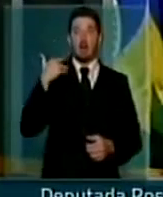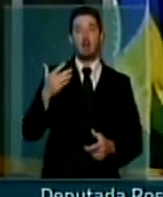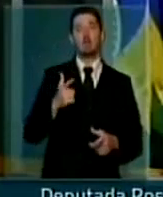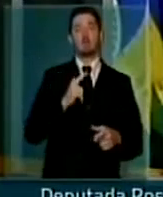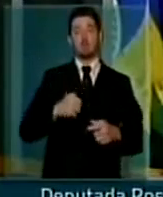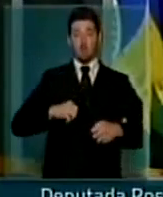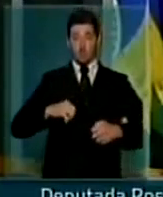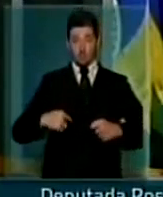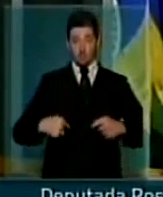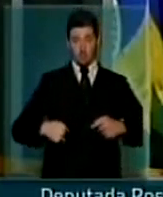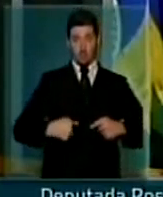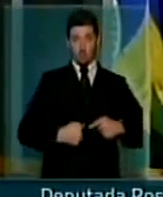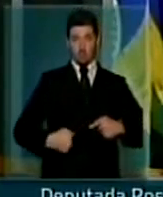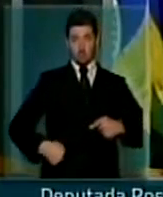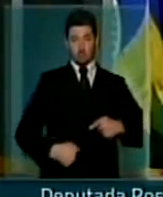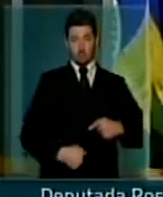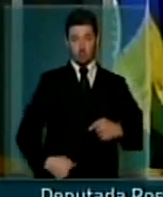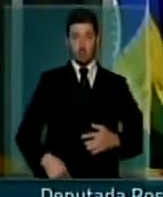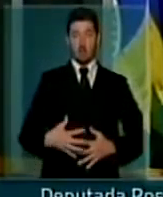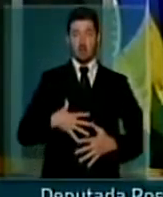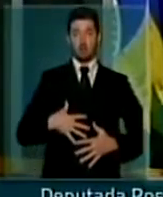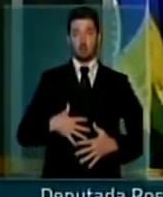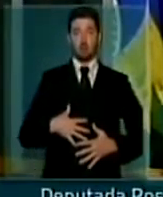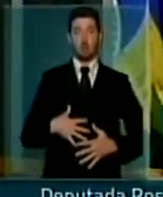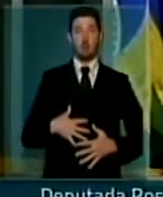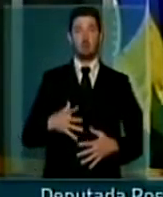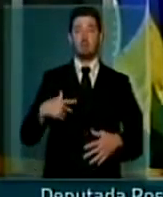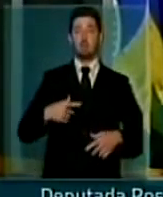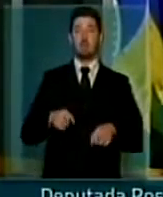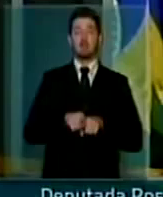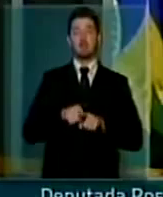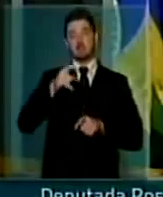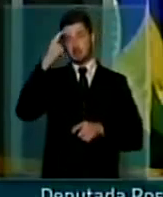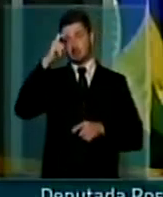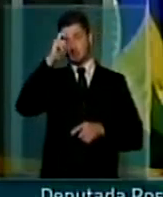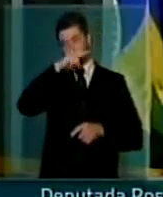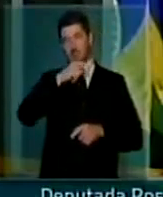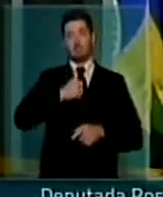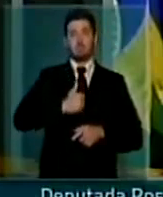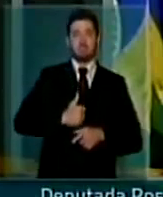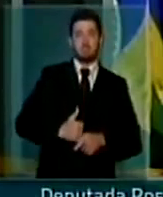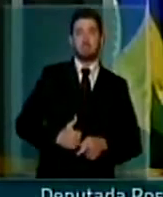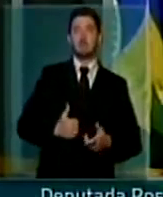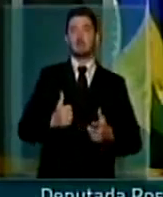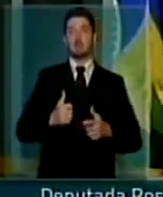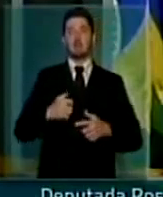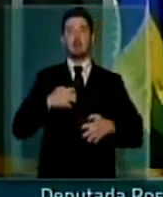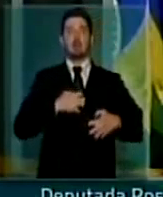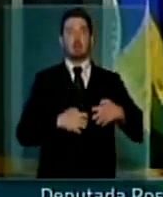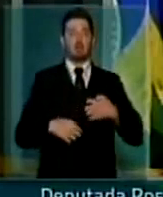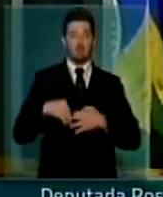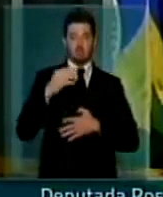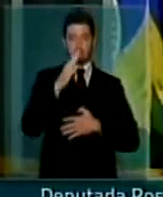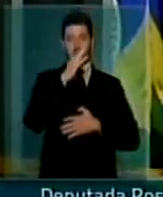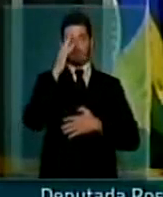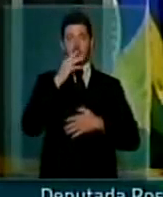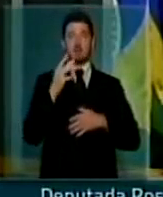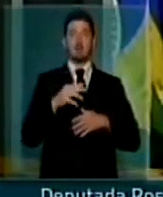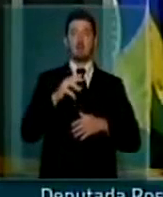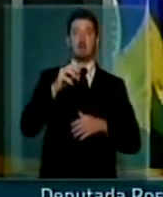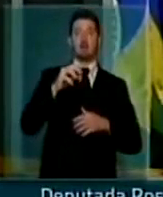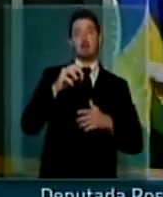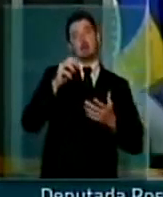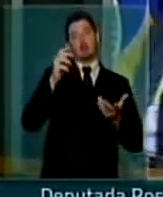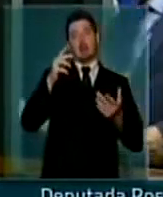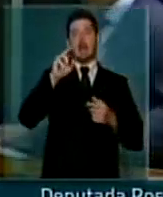sistema gastrointestinal, é muito comum a constipação, é comum náuseas, piora da hemorroida.